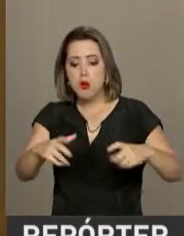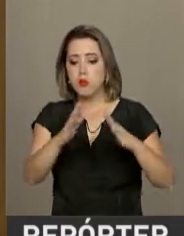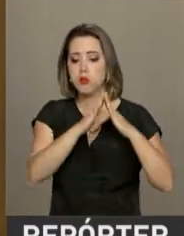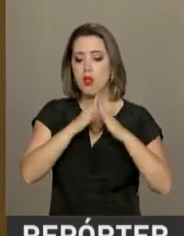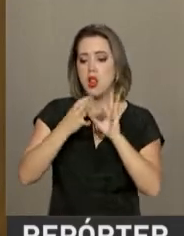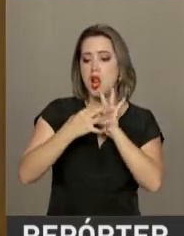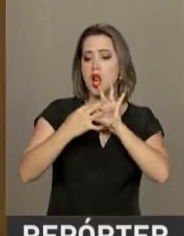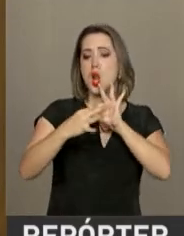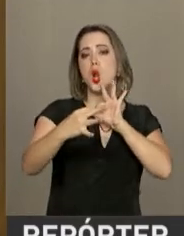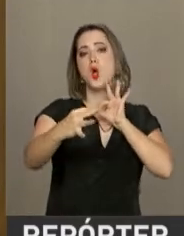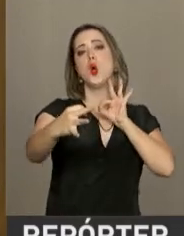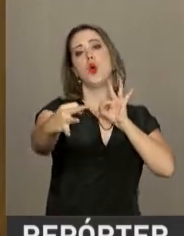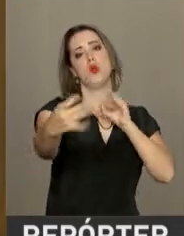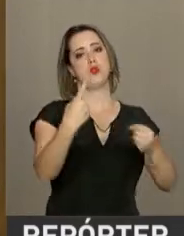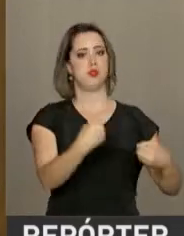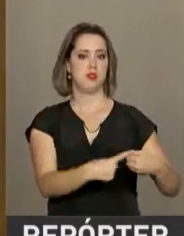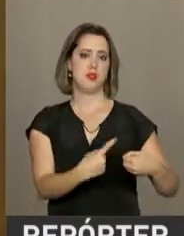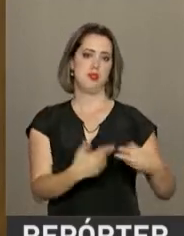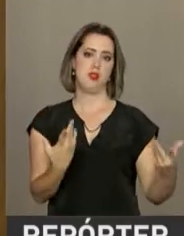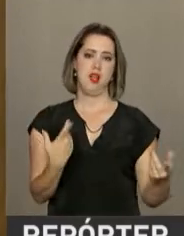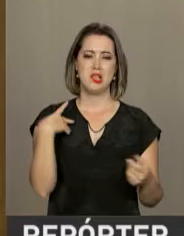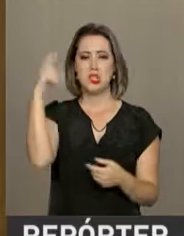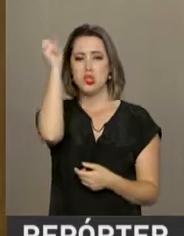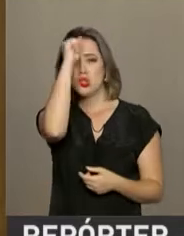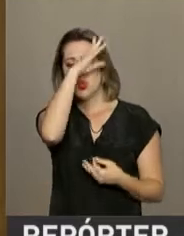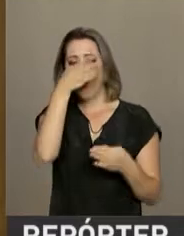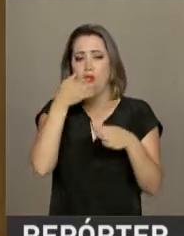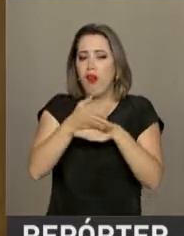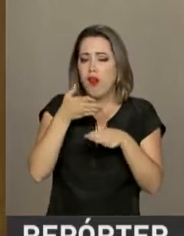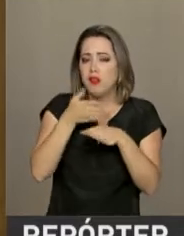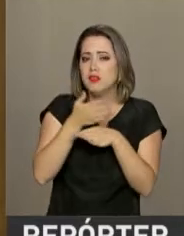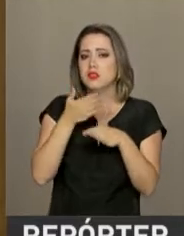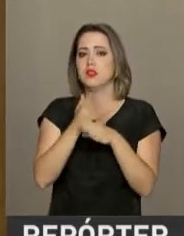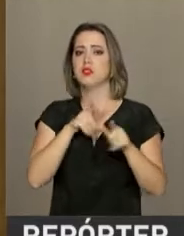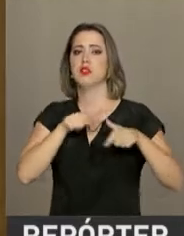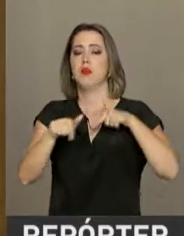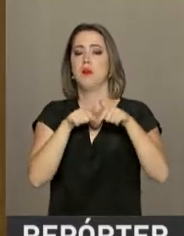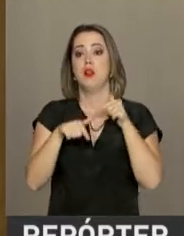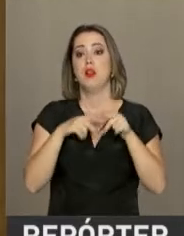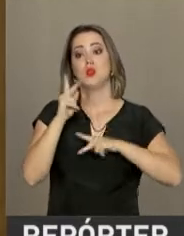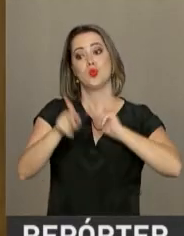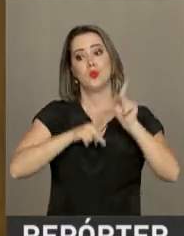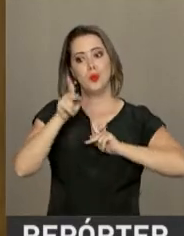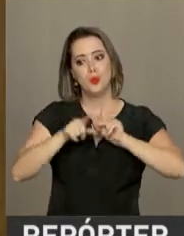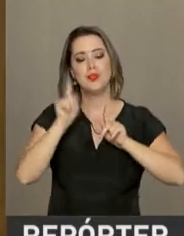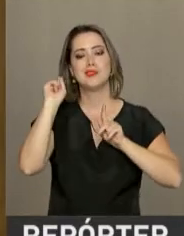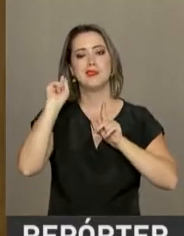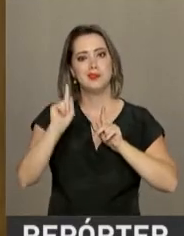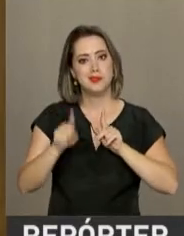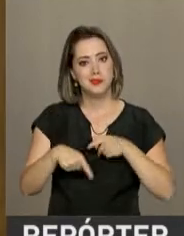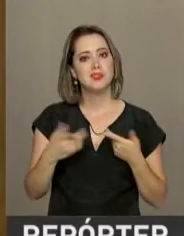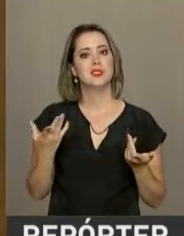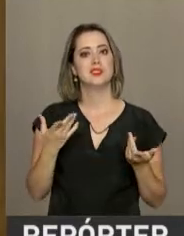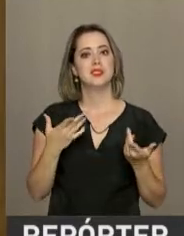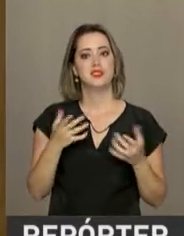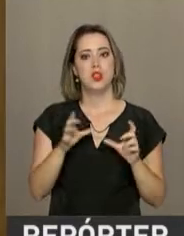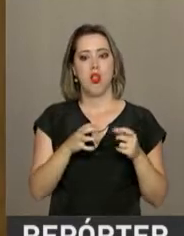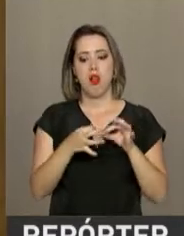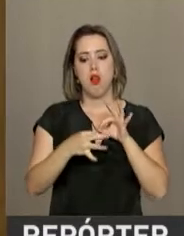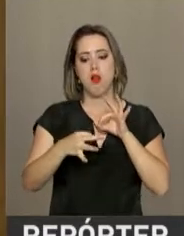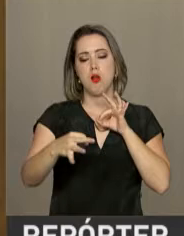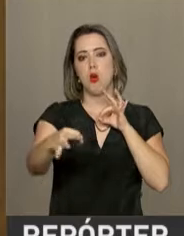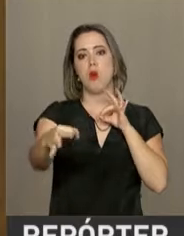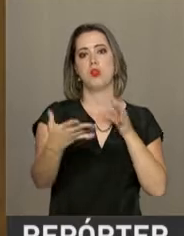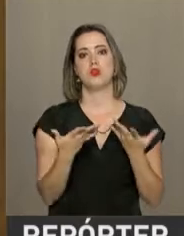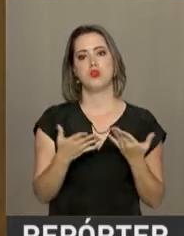muito distantes do centro urbano, dificultando o acesso ao trabalho de uma população que é deslocada para uma área muito além